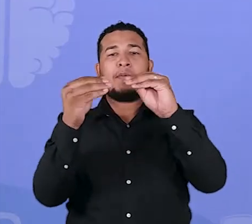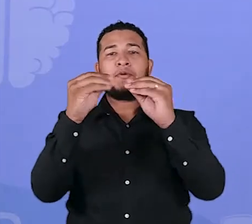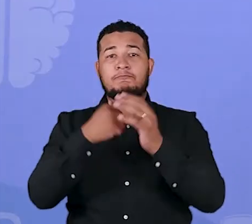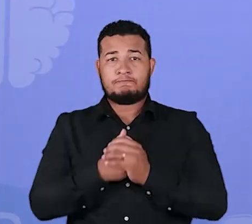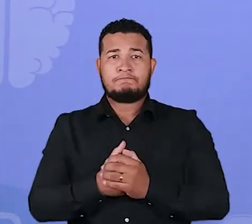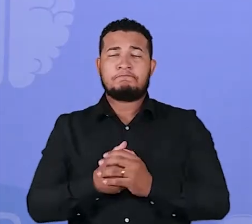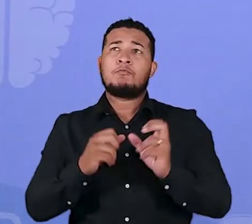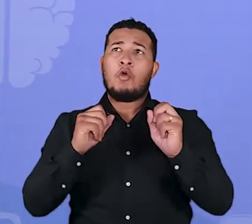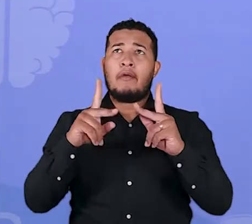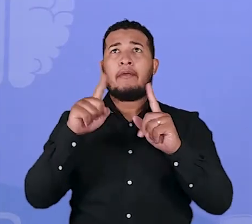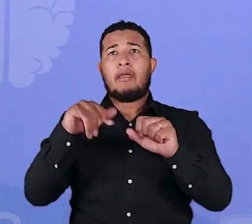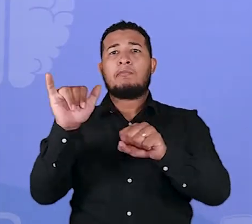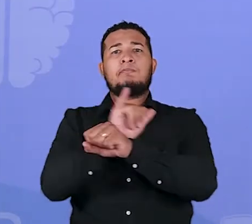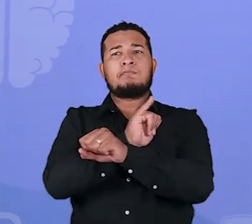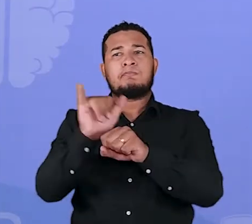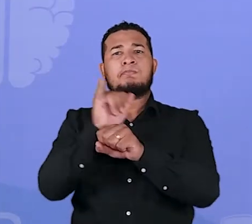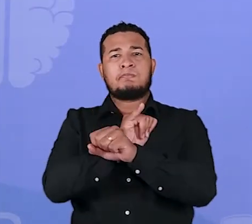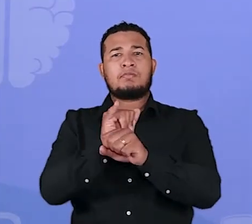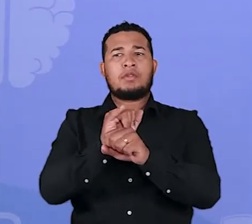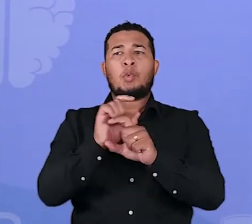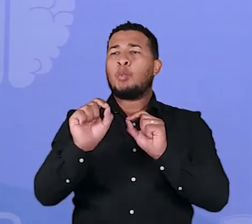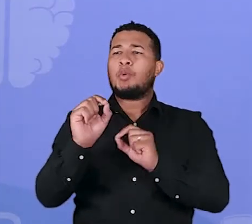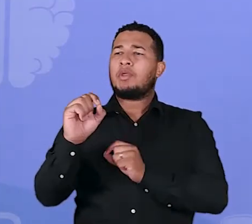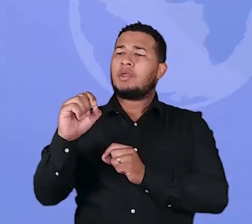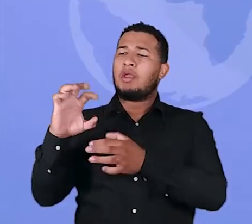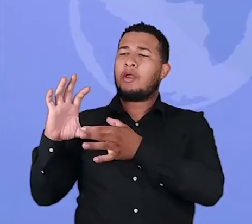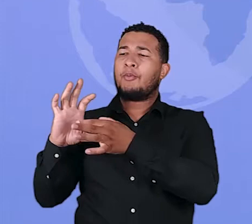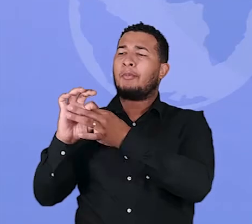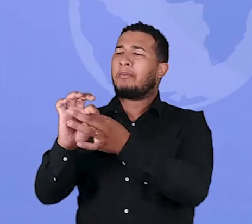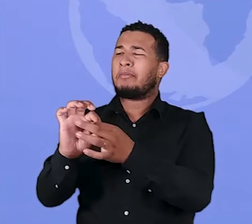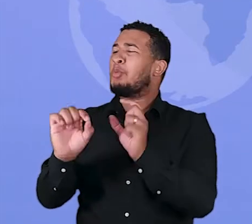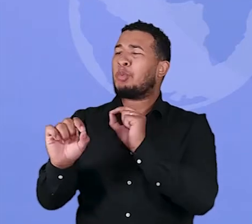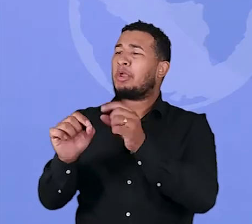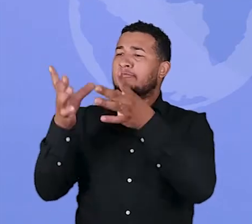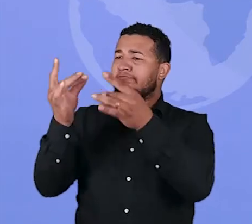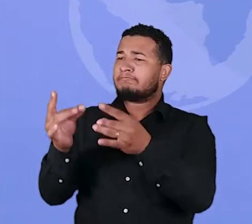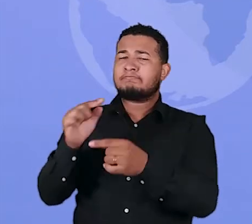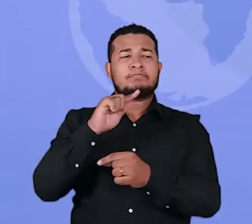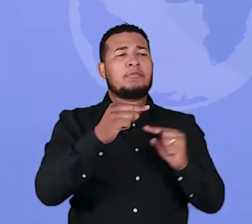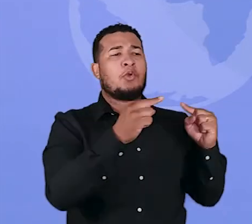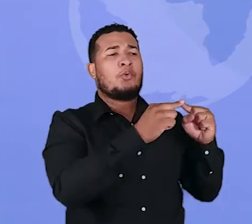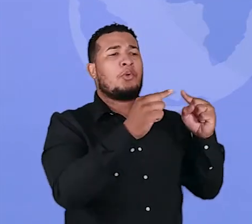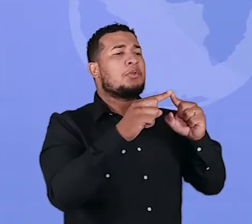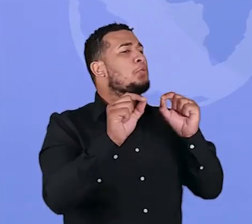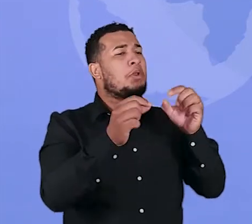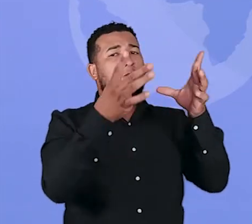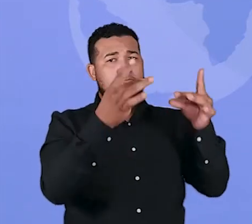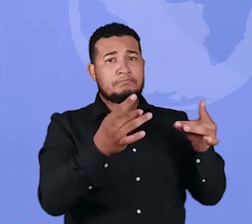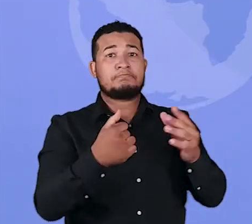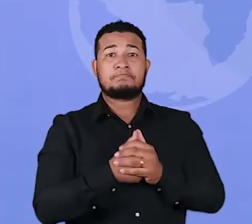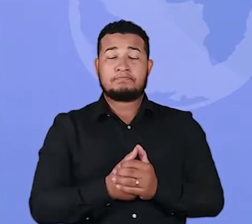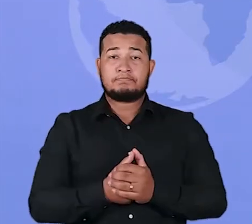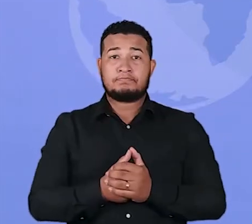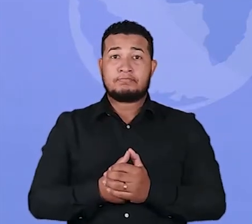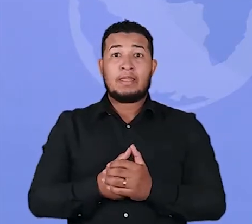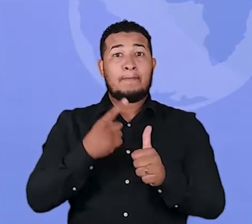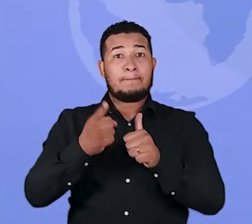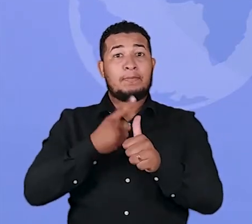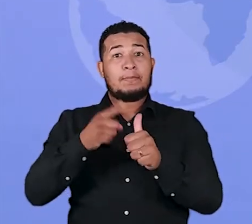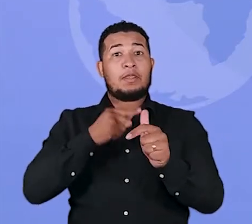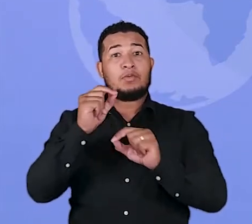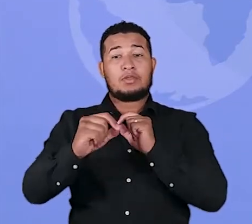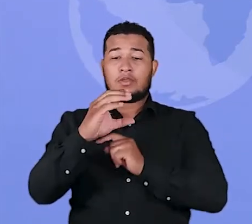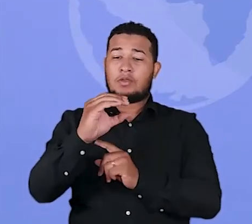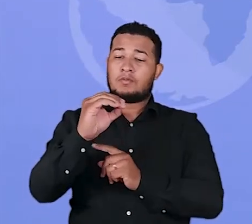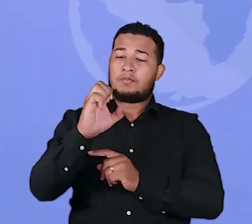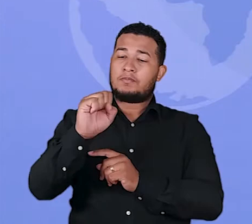Tá, professor, beleza, são mecanismos. De que trata um, de que trata o outro. Vamos partir primeiro da coesão